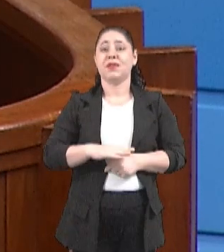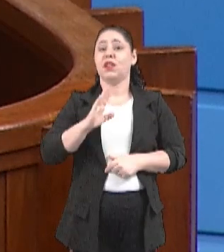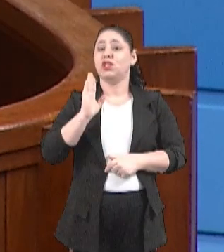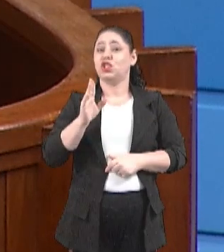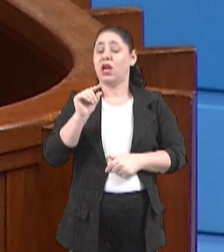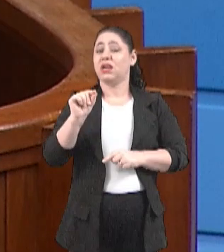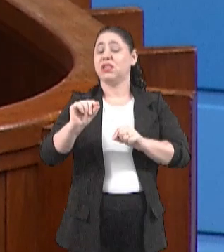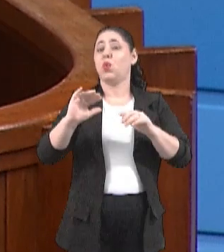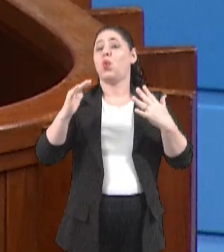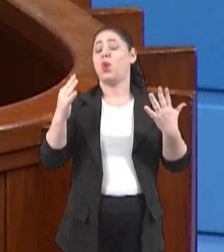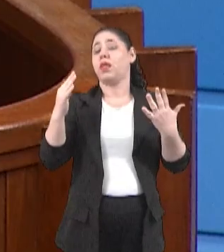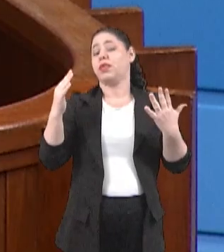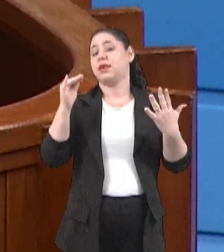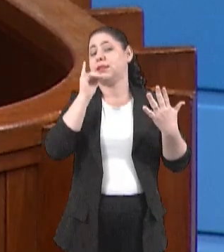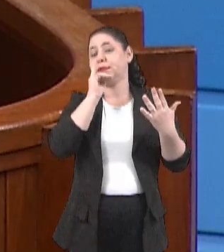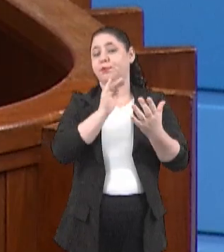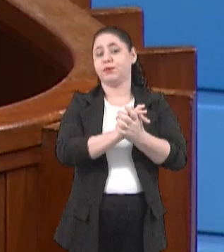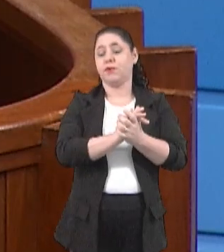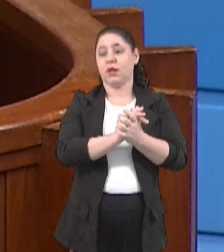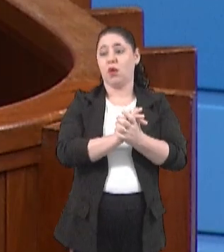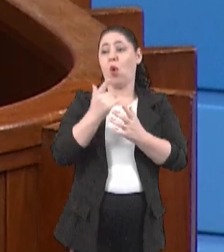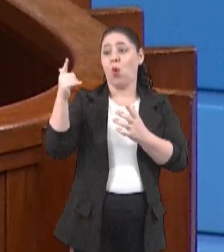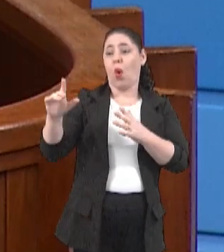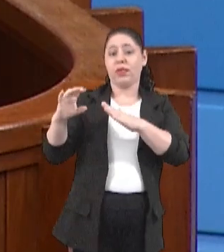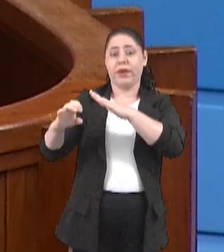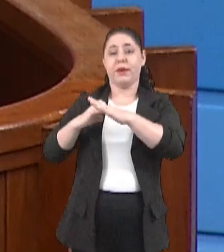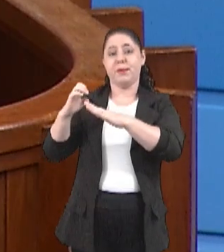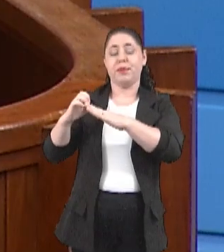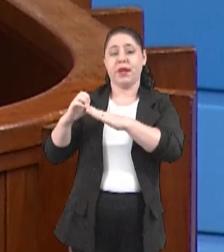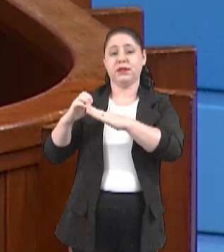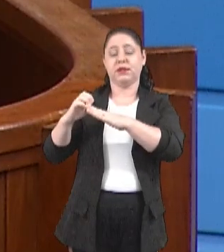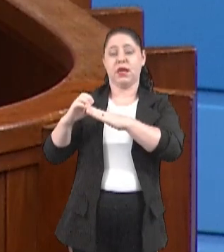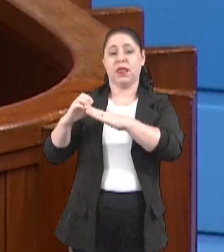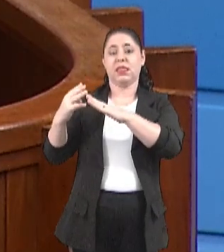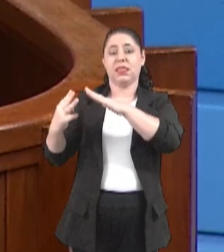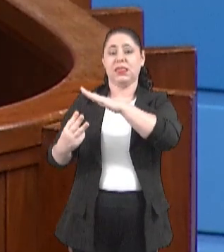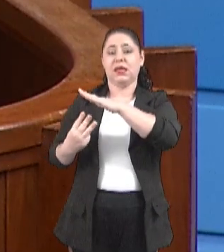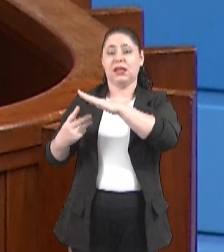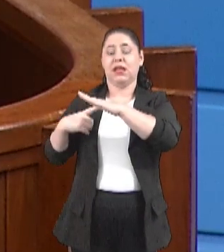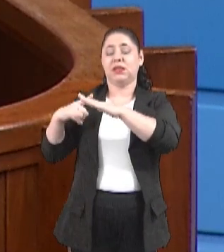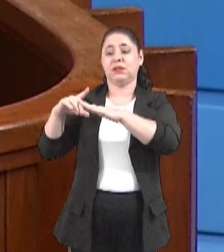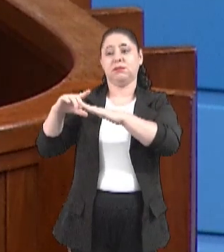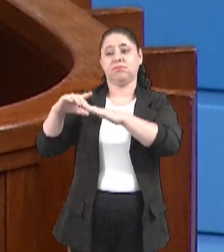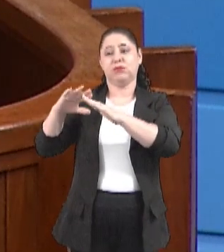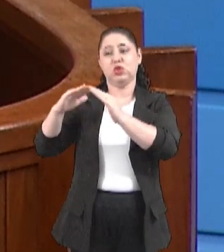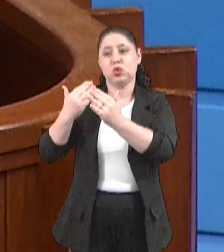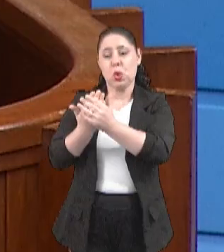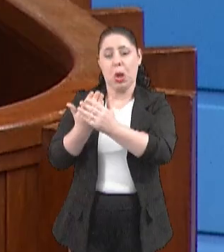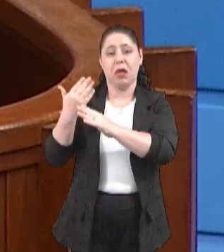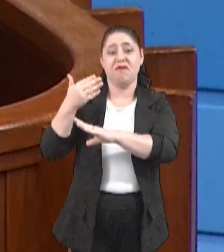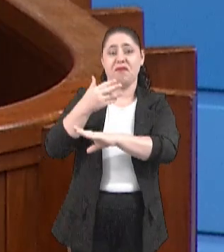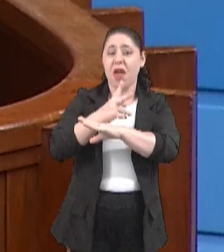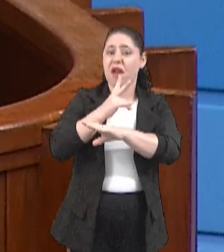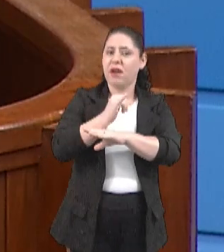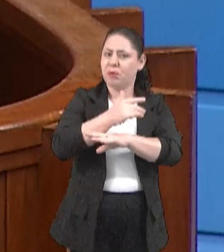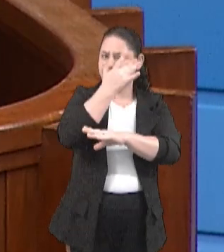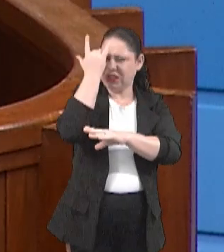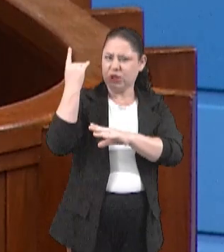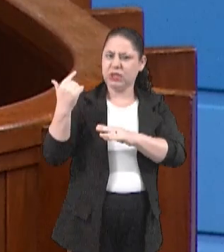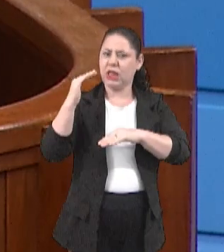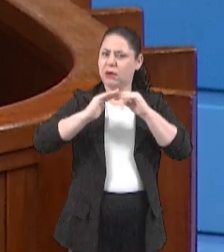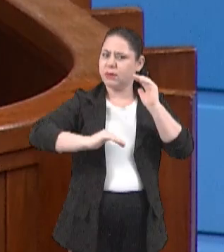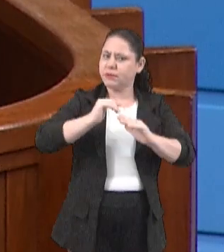de terceirização da educação, nós estamos acompanhando com bastante preocupação, tanto na